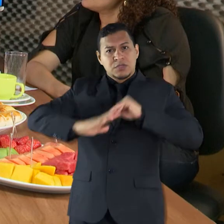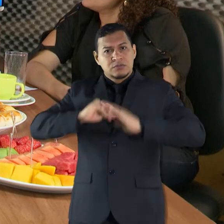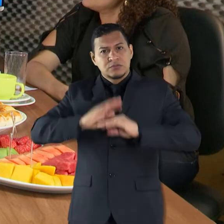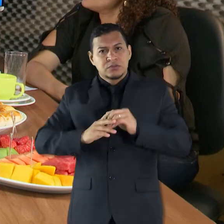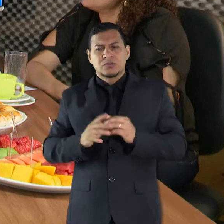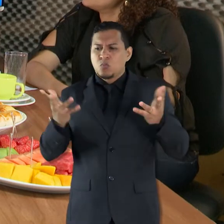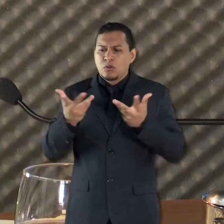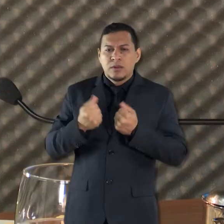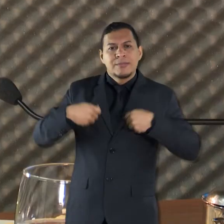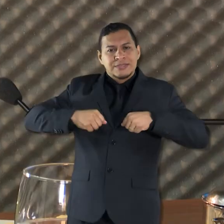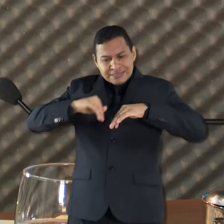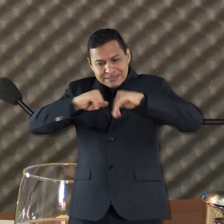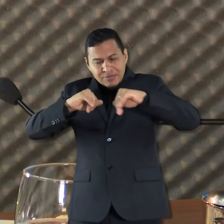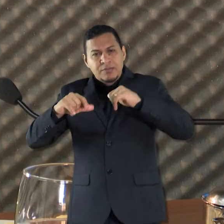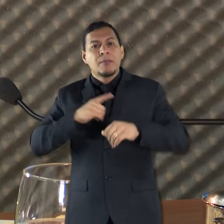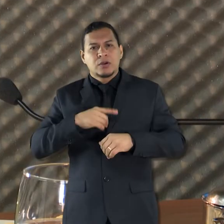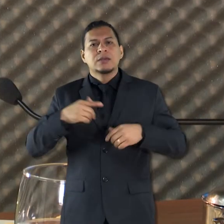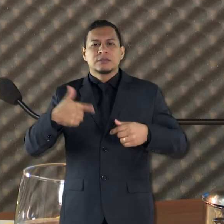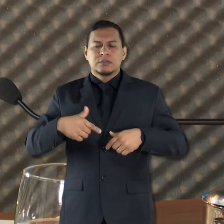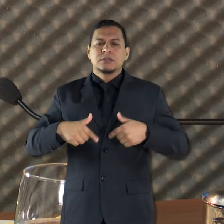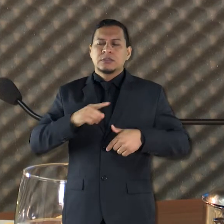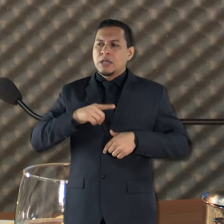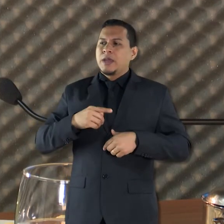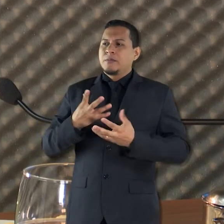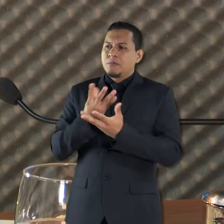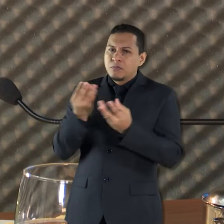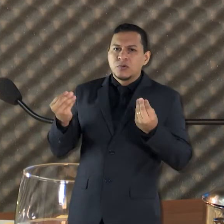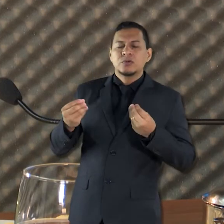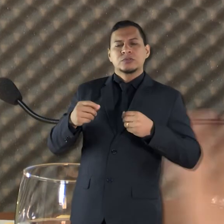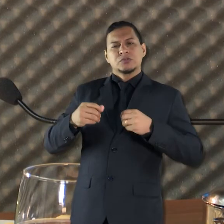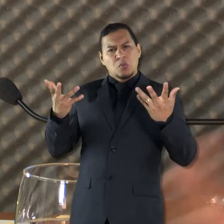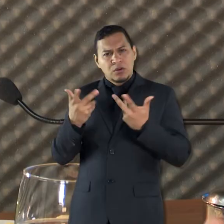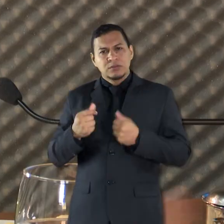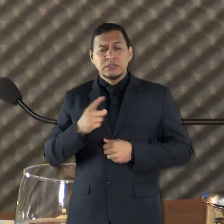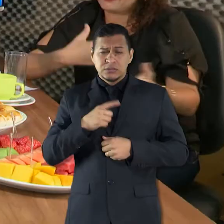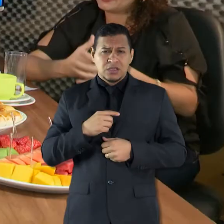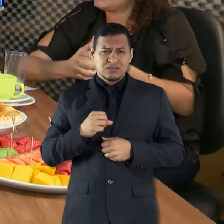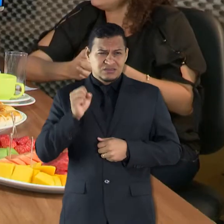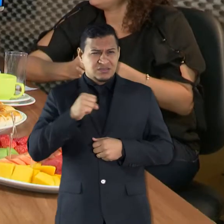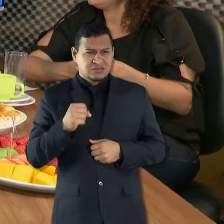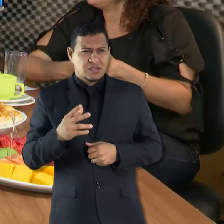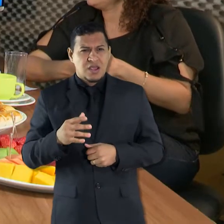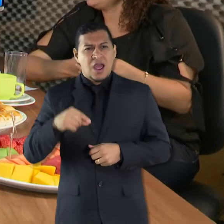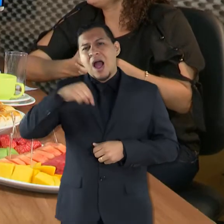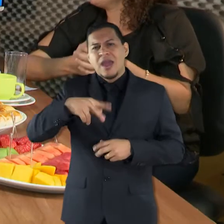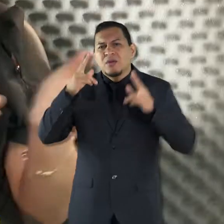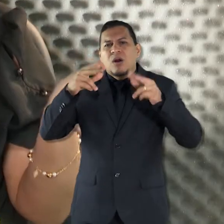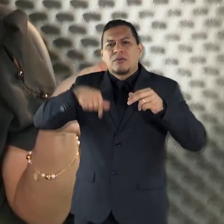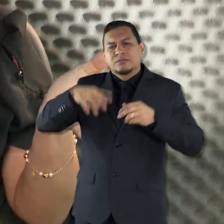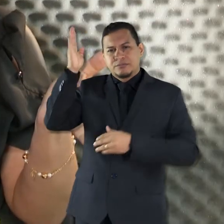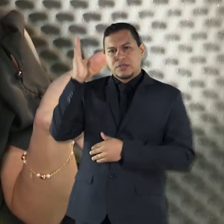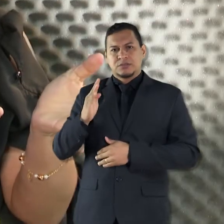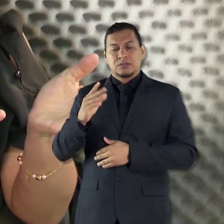qualificada aí no meio. Tem que separar o joio É. do trigo. Tem muita gente boa. Tem muita gente qualificada. Tem pessoas que não são qualificadas? Tem. Sim. Né? É